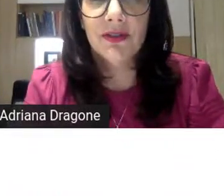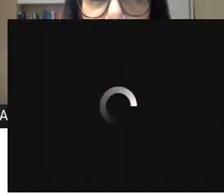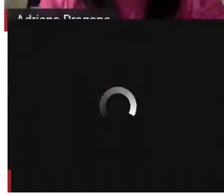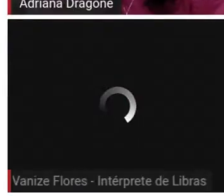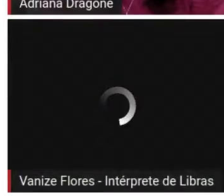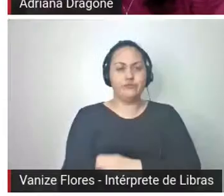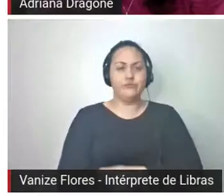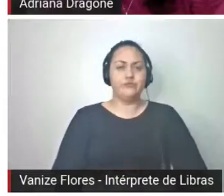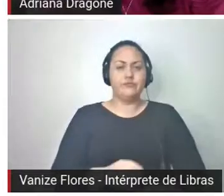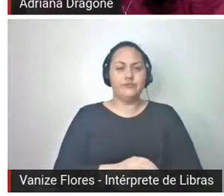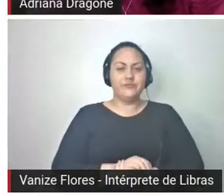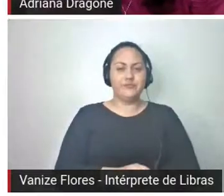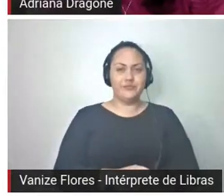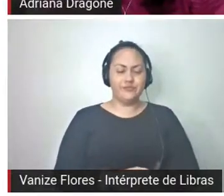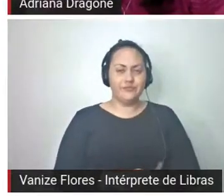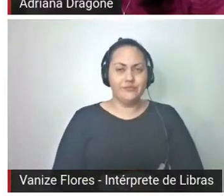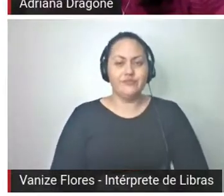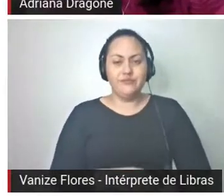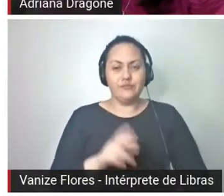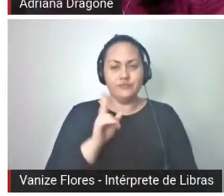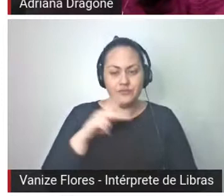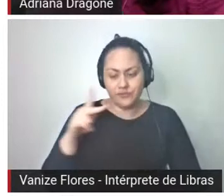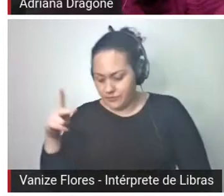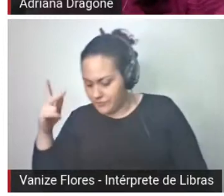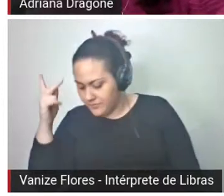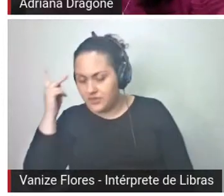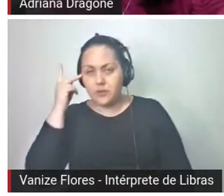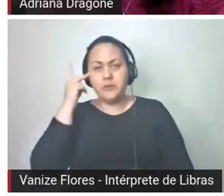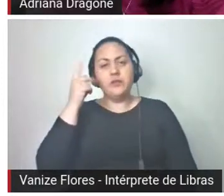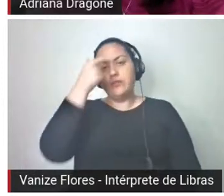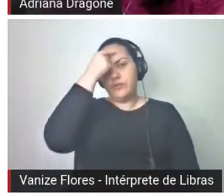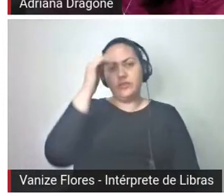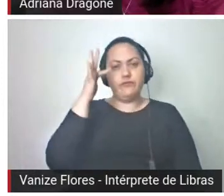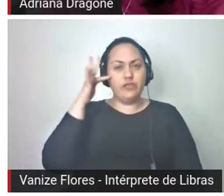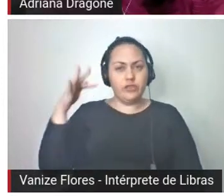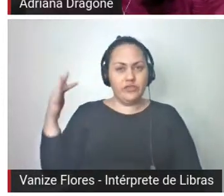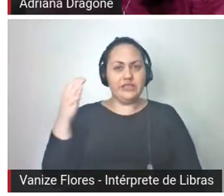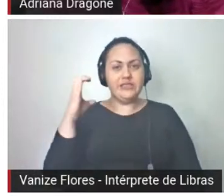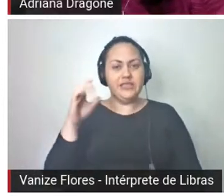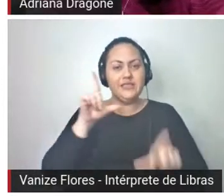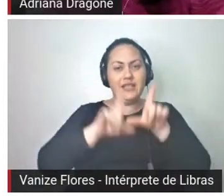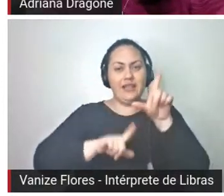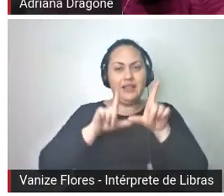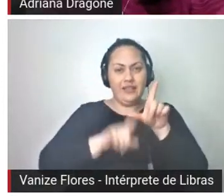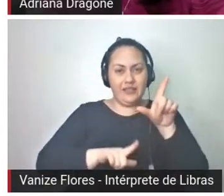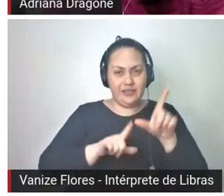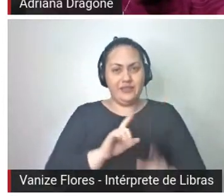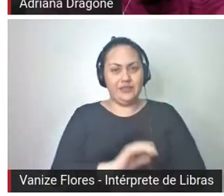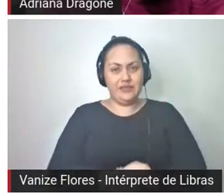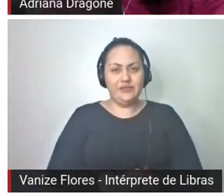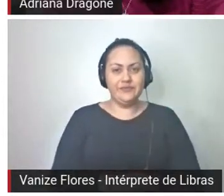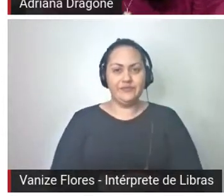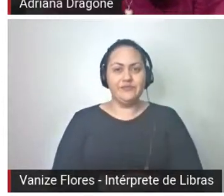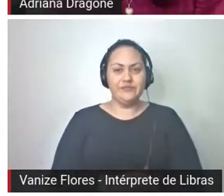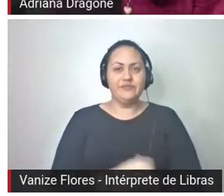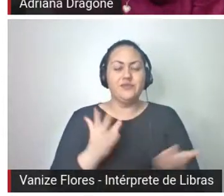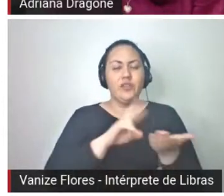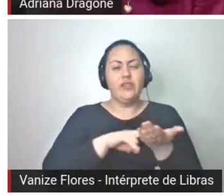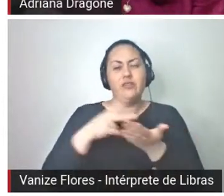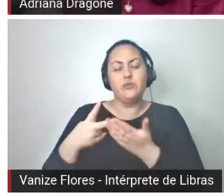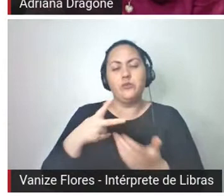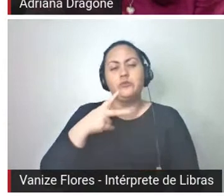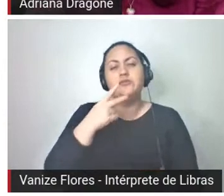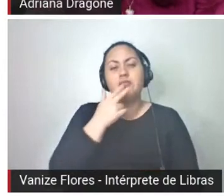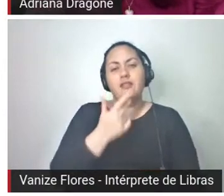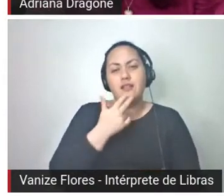de Filosofia, Ciências e Letras de Ribeirão Preto. Professor José Marcelino de Ribeiro Pinto is a professor at the